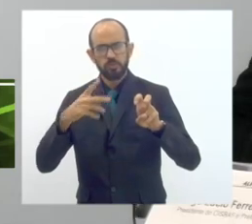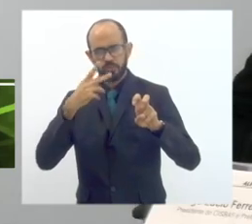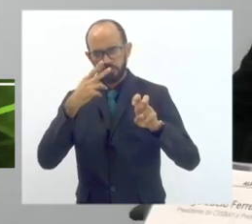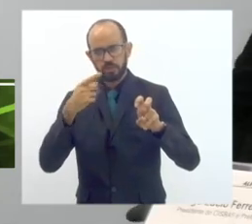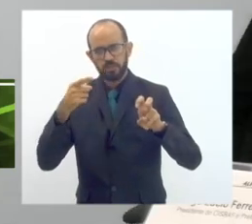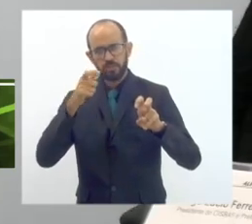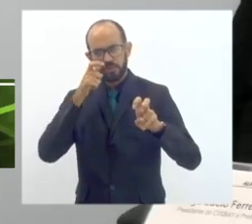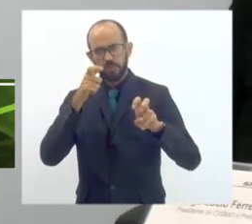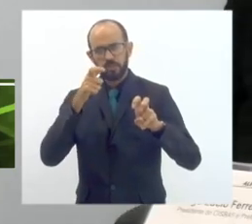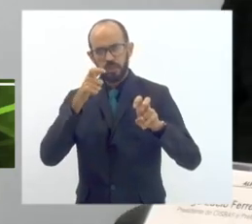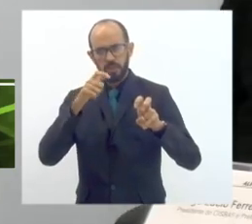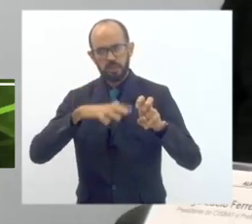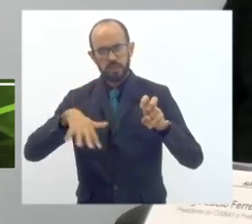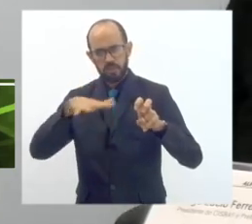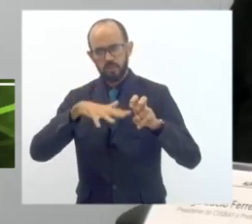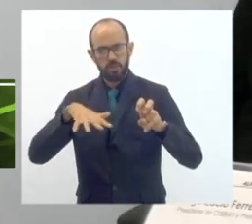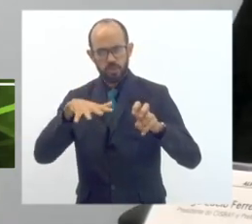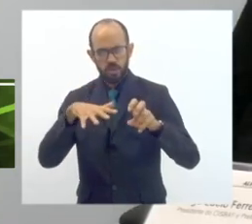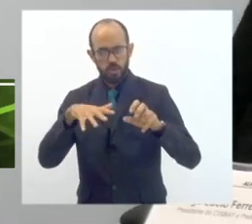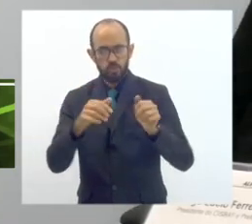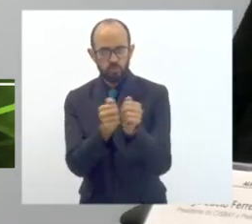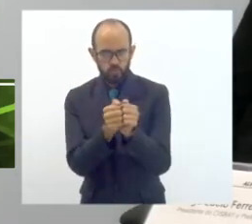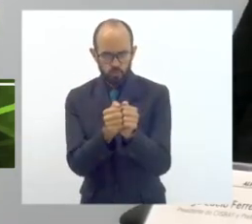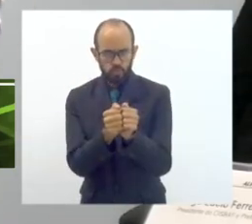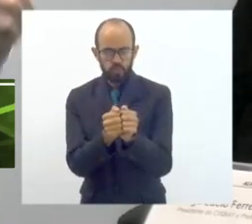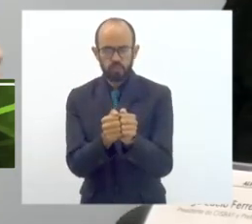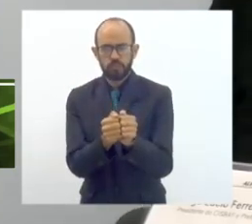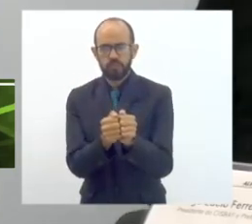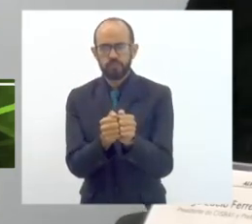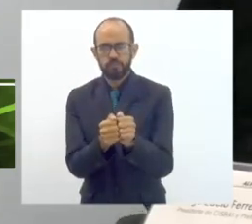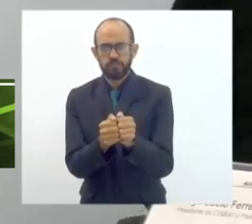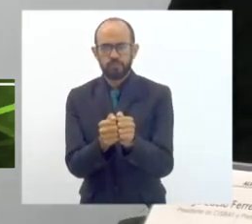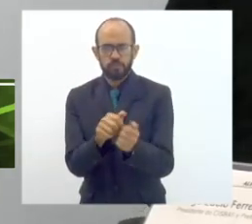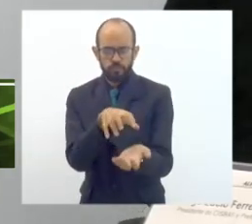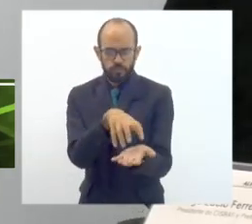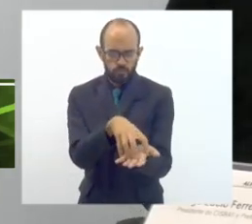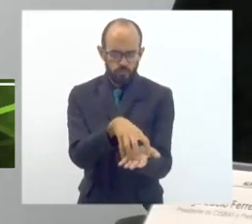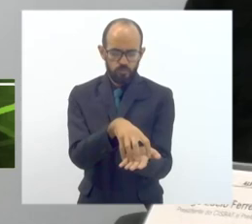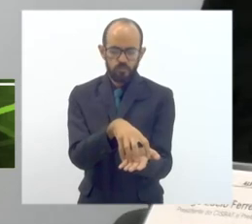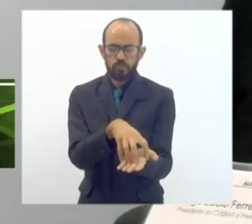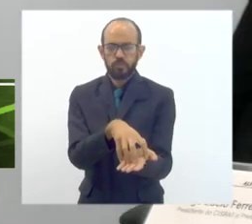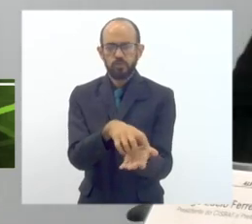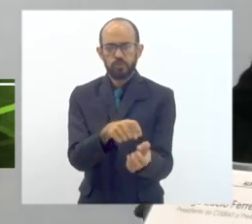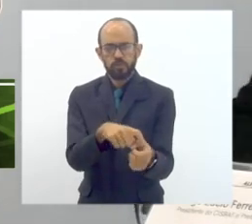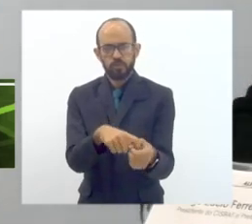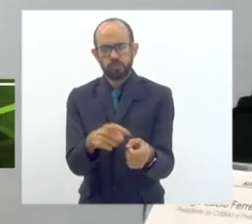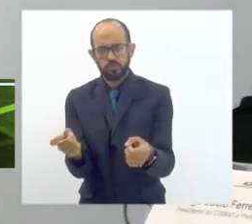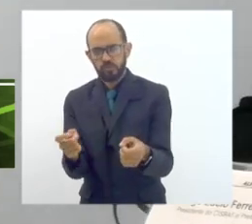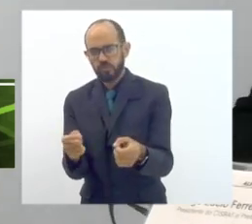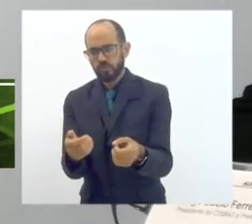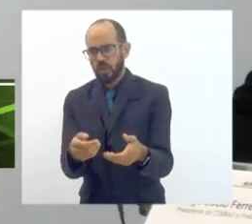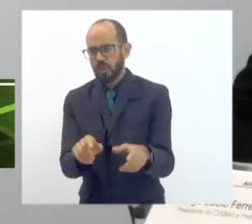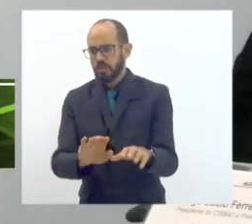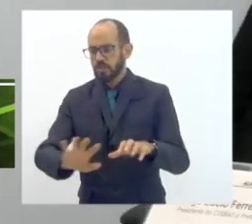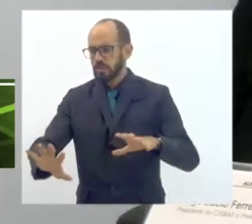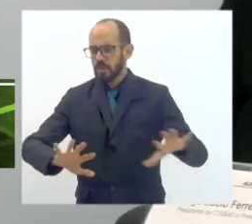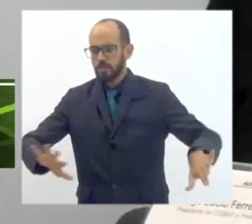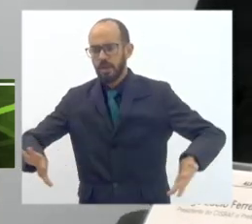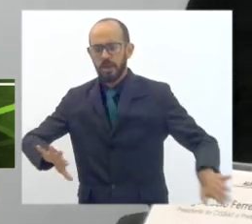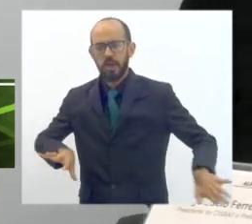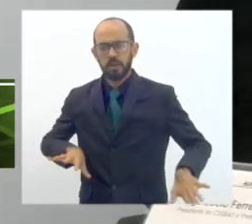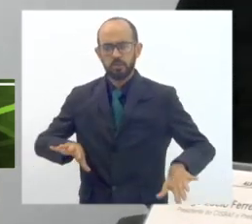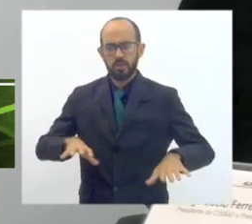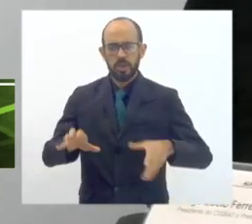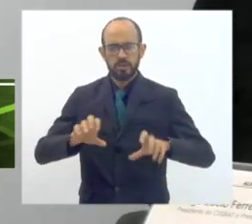regional, concentrar no mesmo espaço. Então, núcleos descentralizados de vigilância, a Comissão Intergestores Regional, a